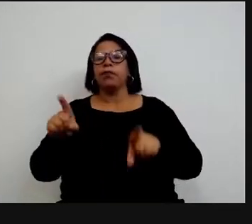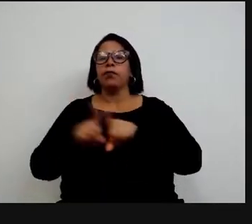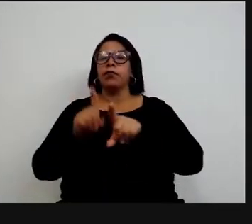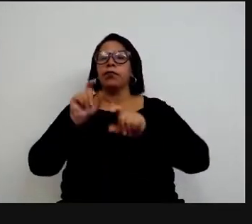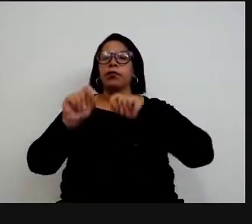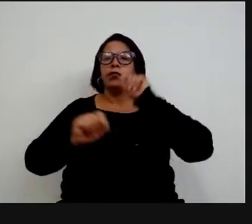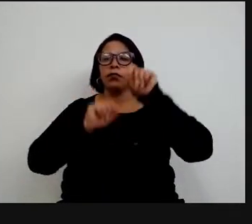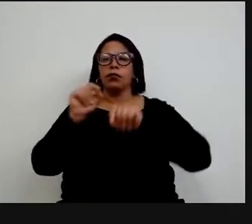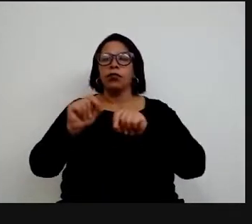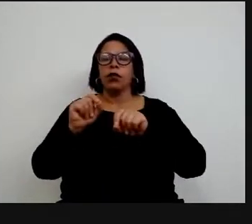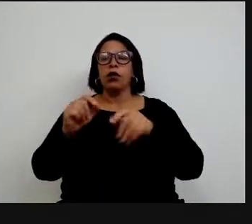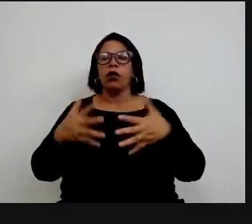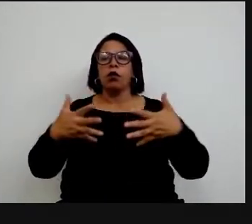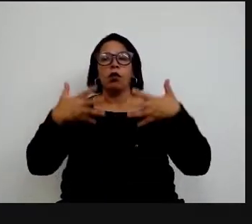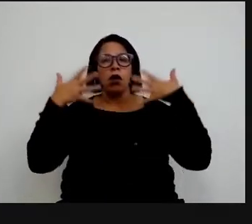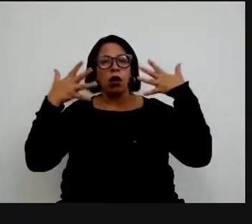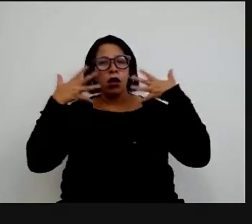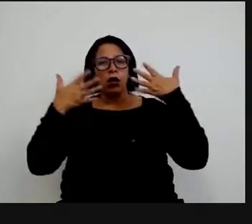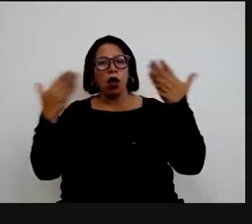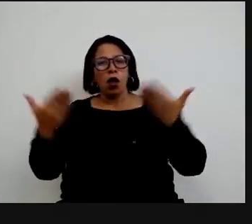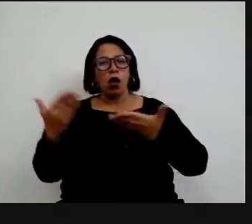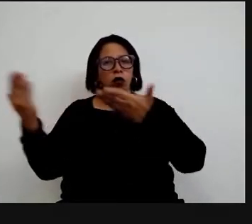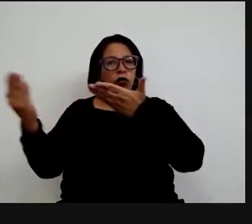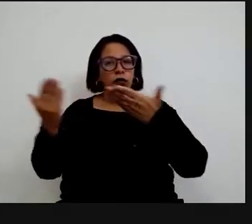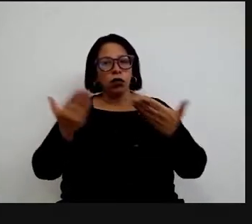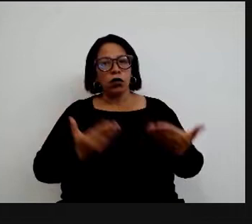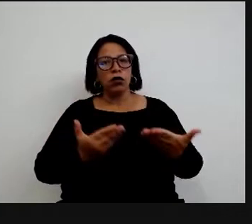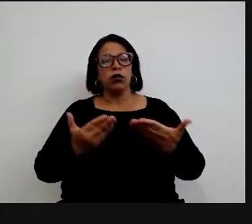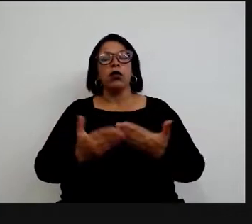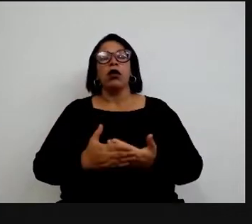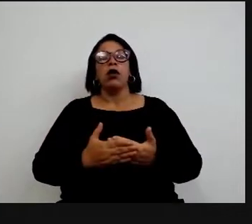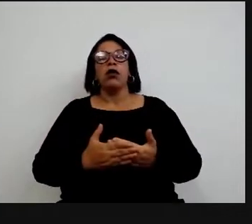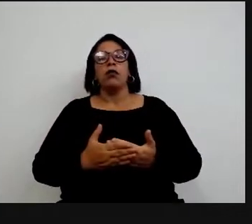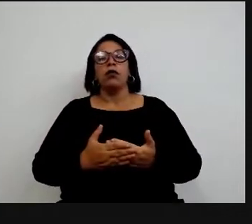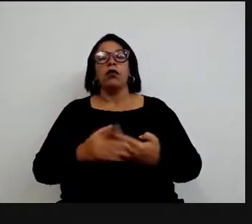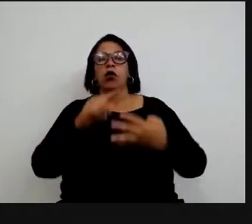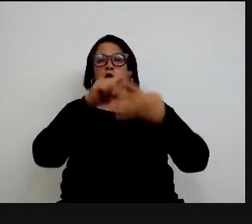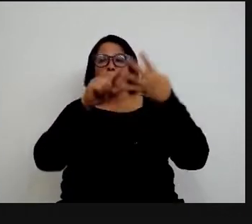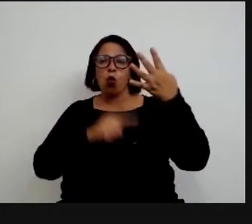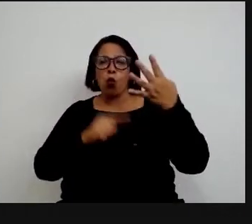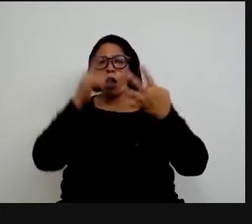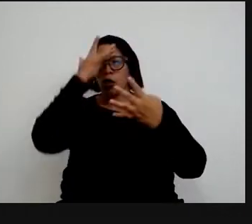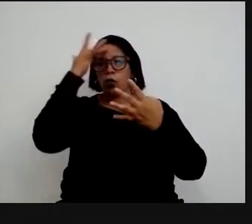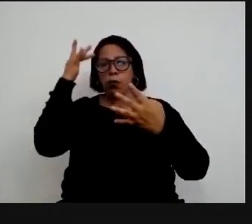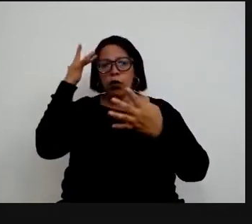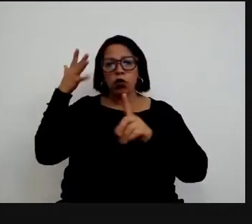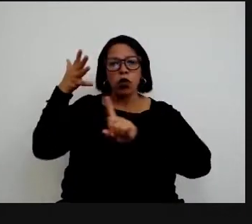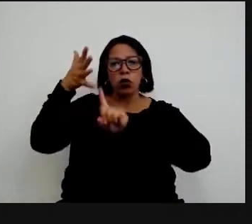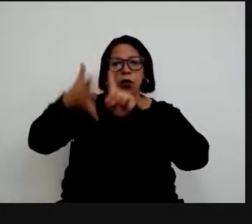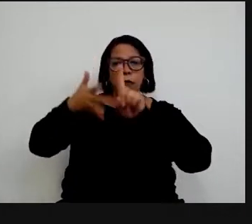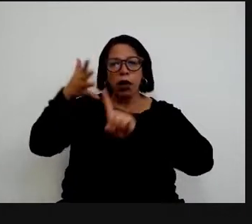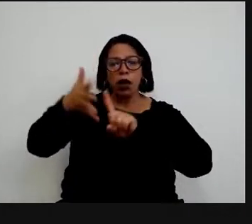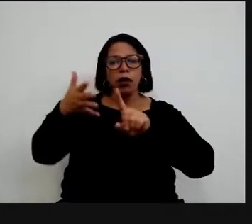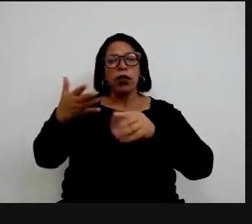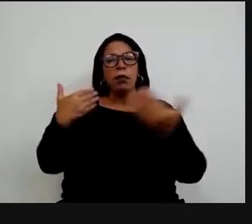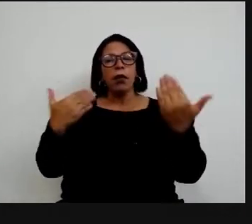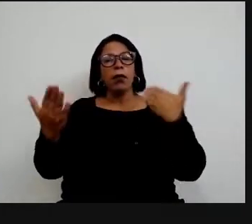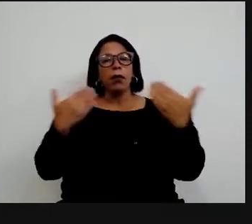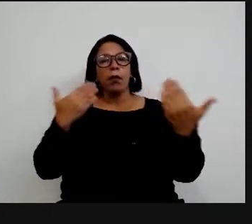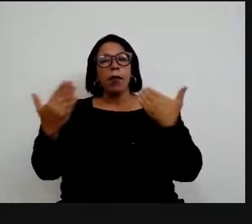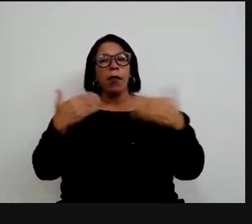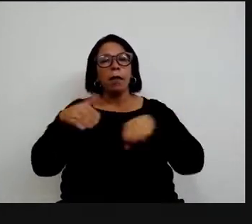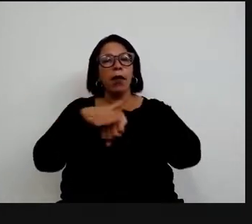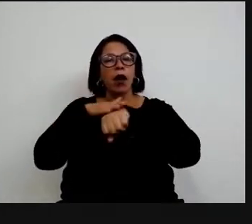E, com muito prazer, eu recebo aqui os nossos convidados para a gente bater um papo